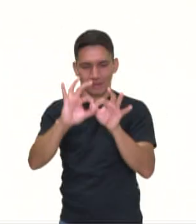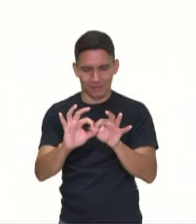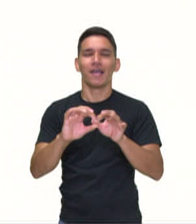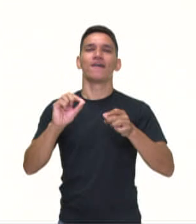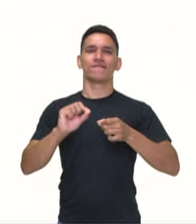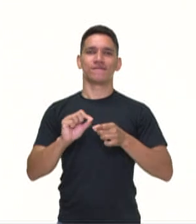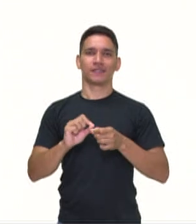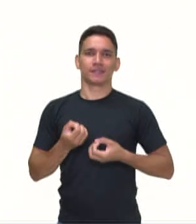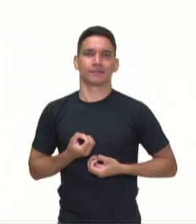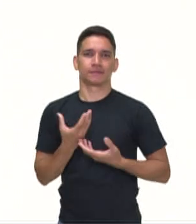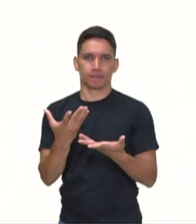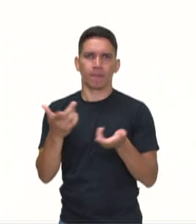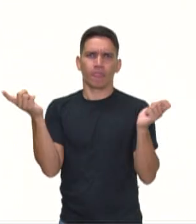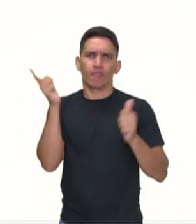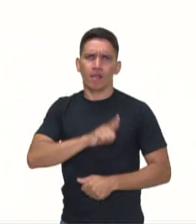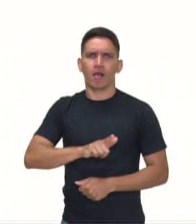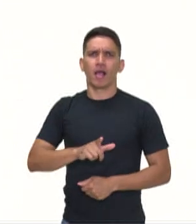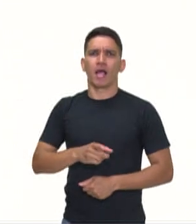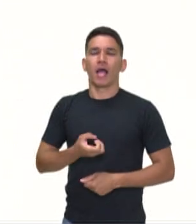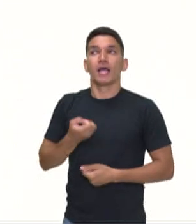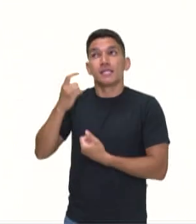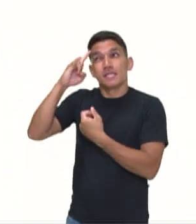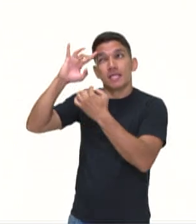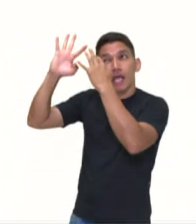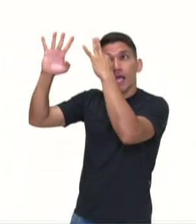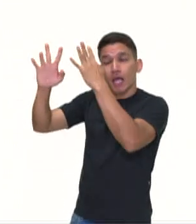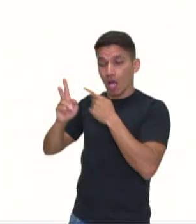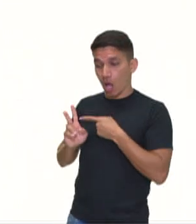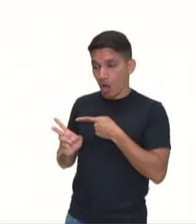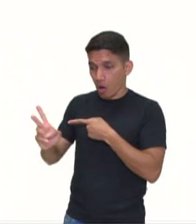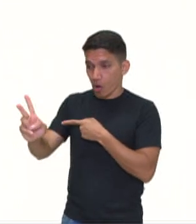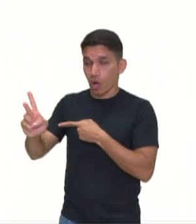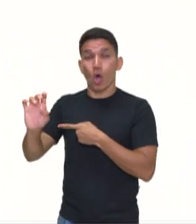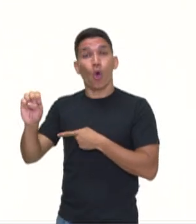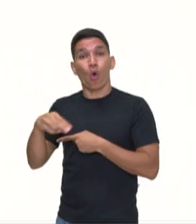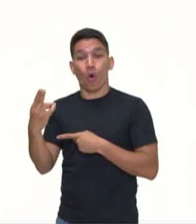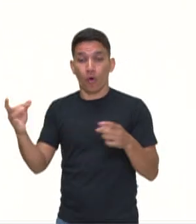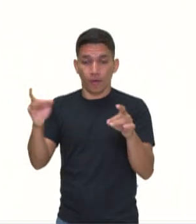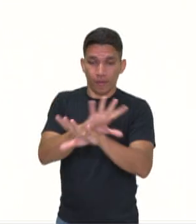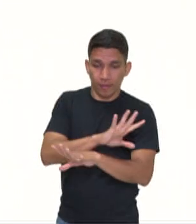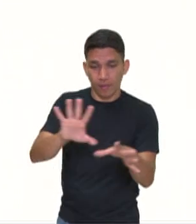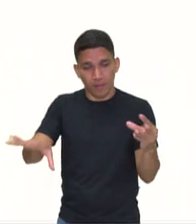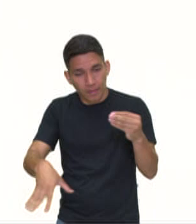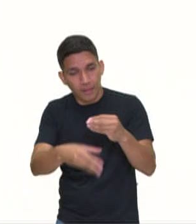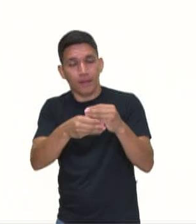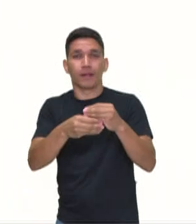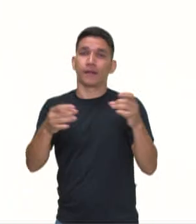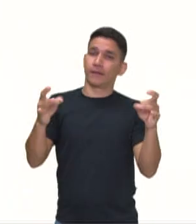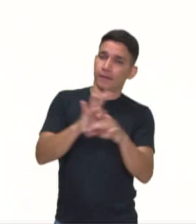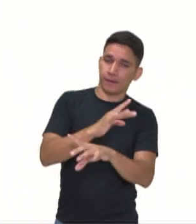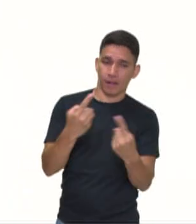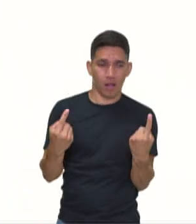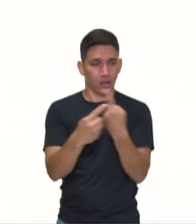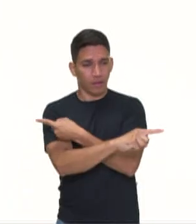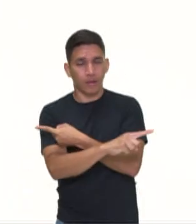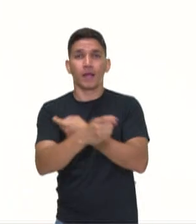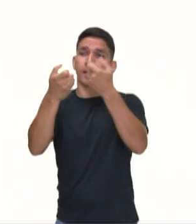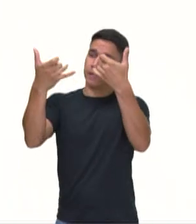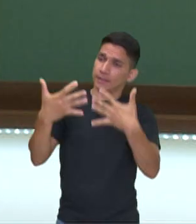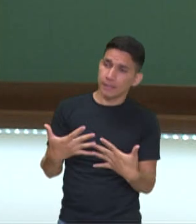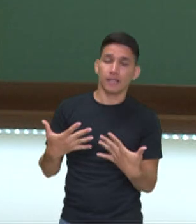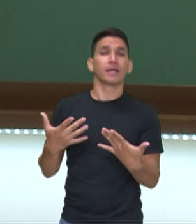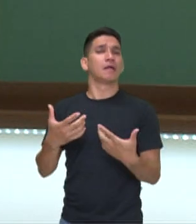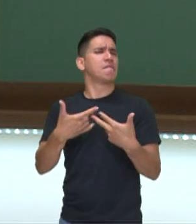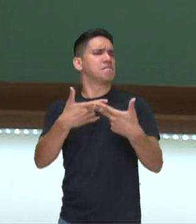orações. Podemos expressar ideias de continuação, conclusão, adição, oposição, comparação, explicação